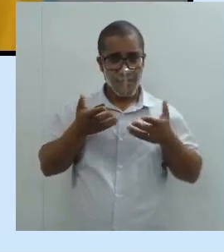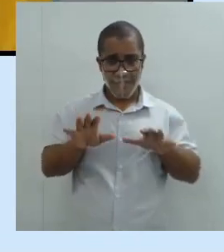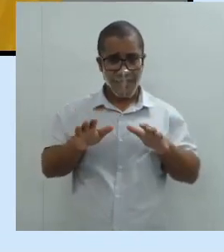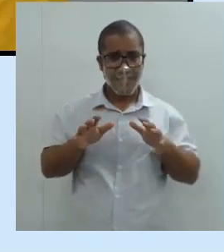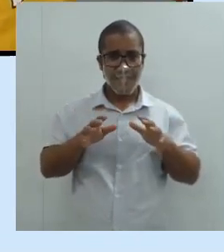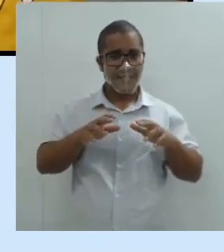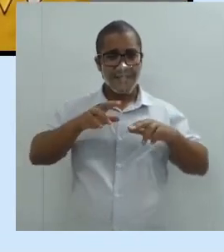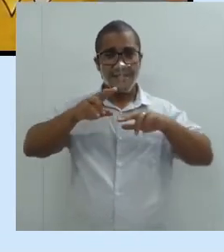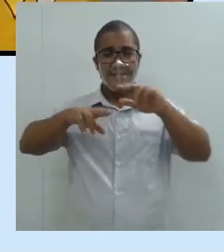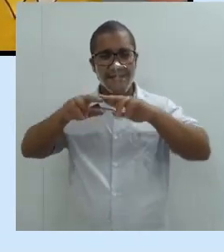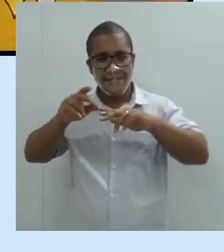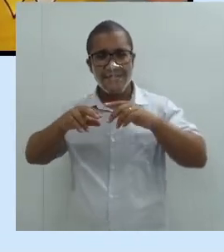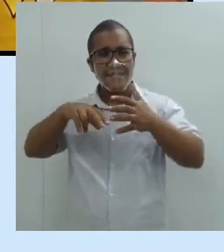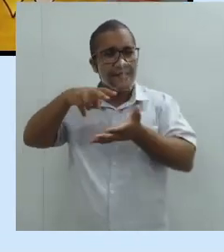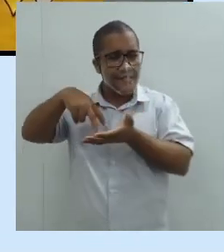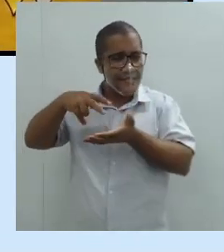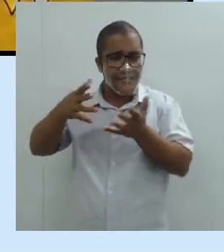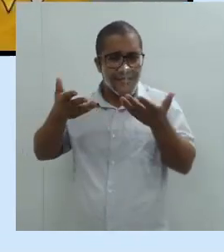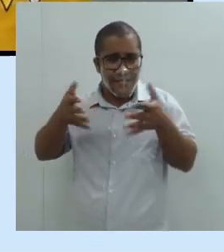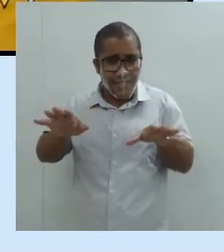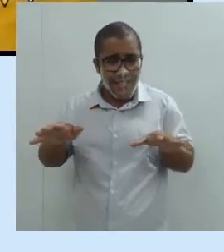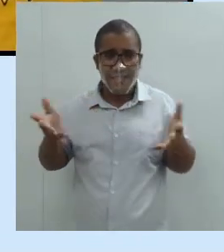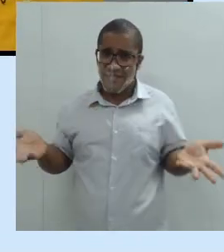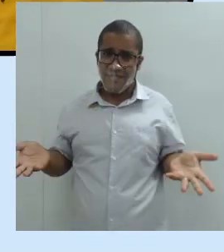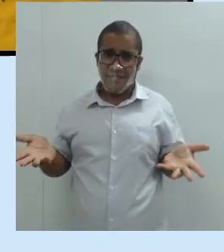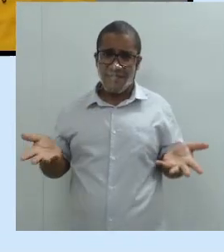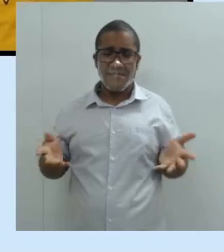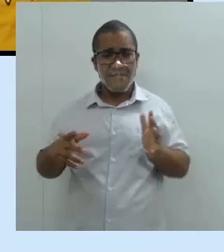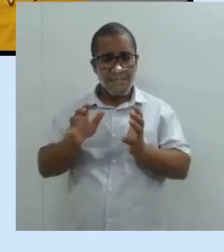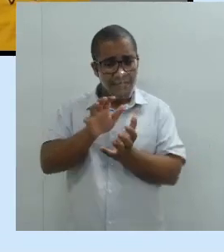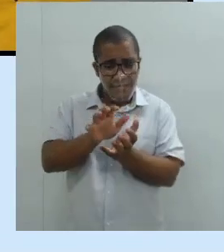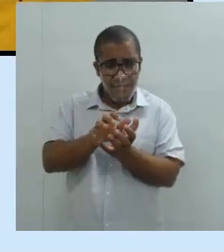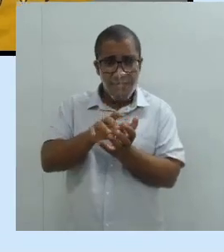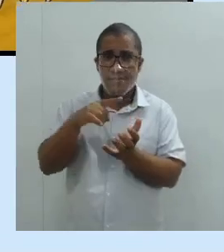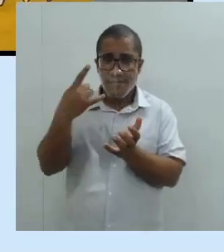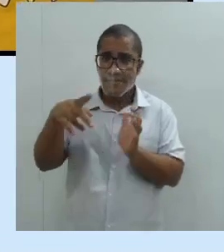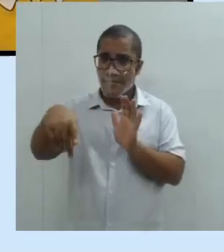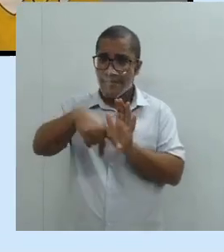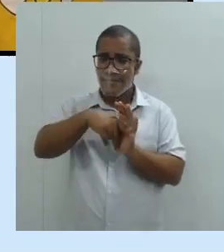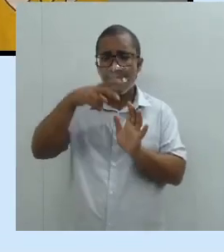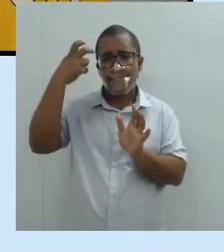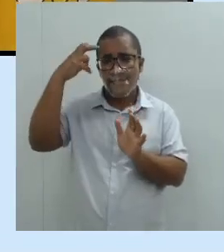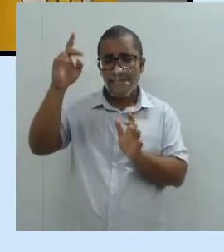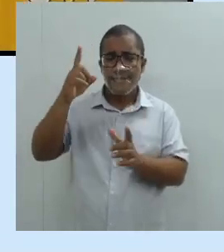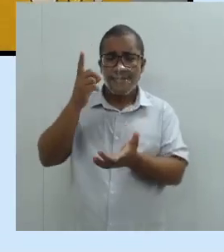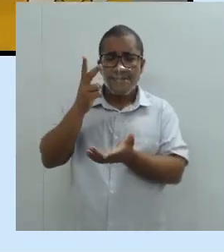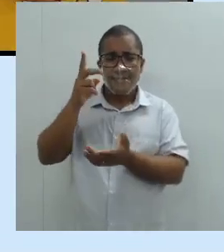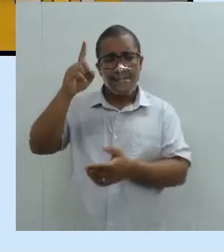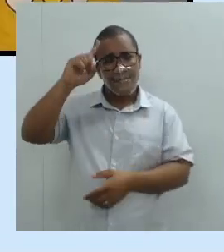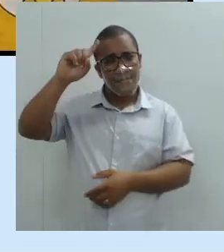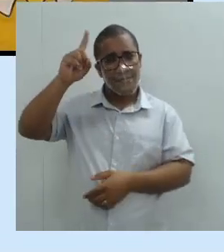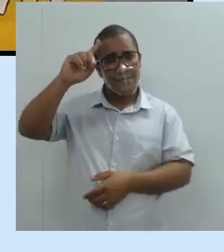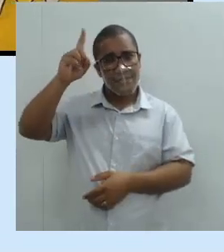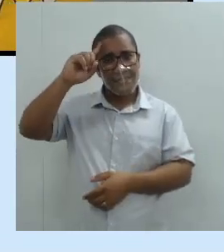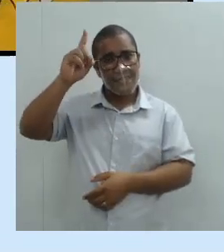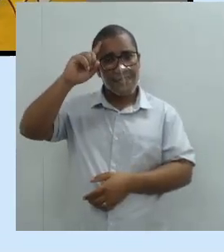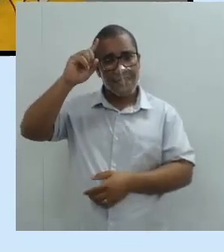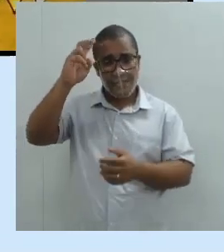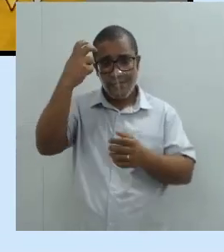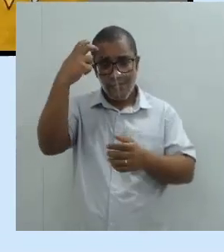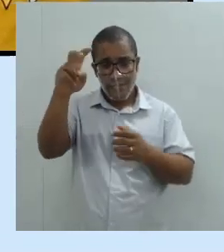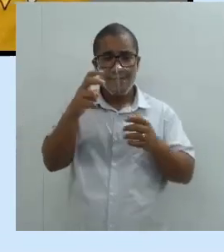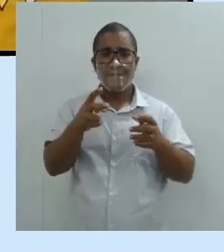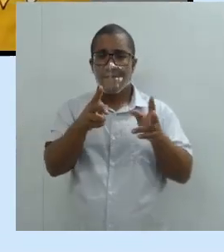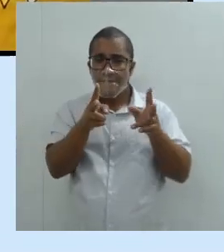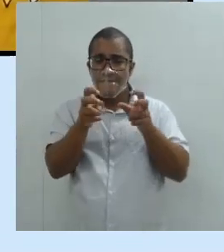está inserido dentro dessa cultura, né? Porque a gente está vivendo com ela todos os dias, querendo ou